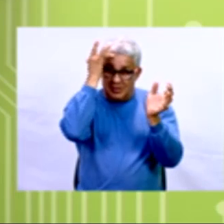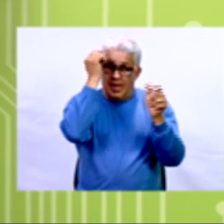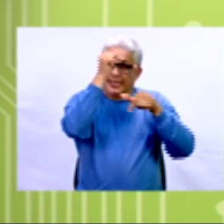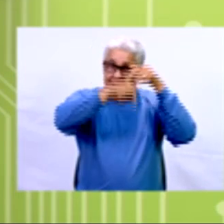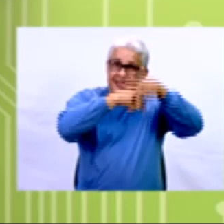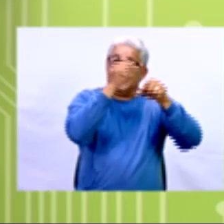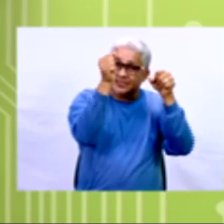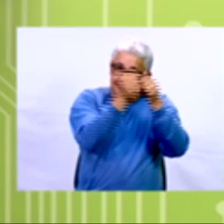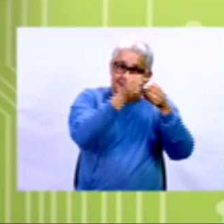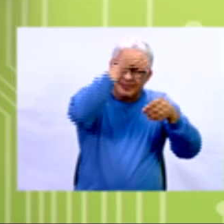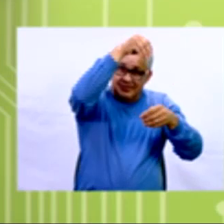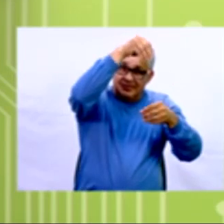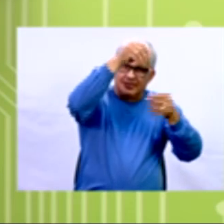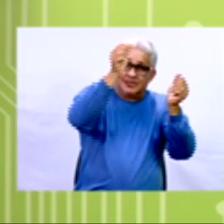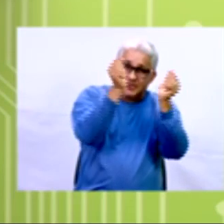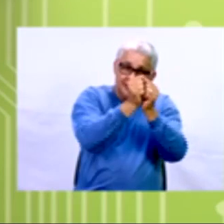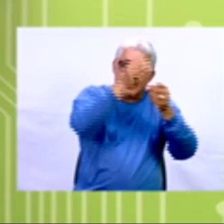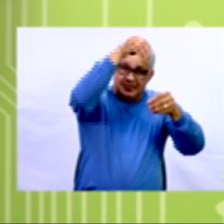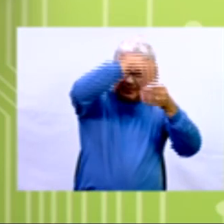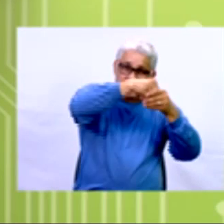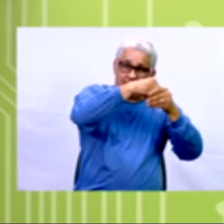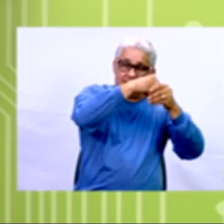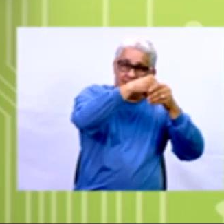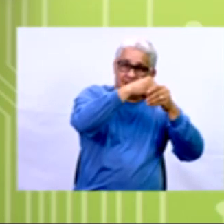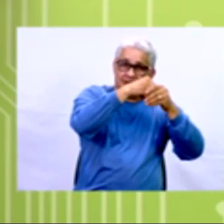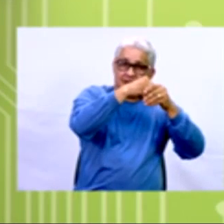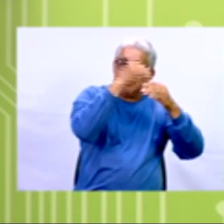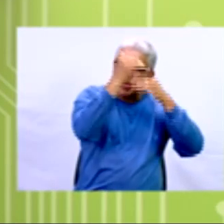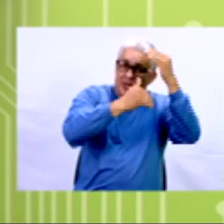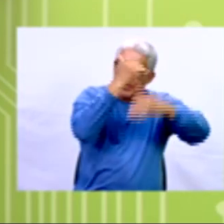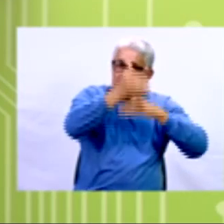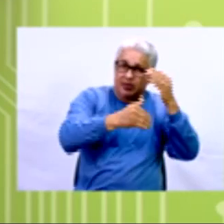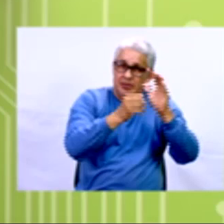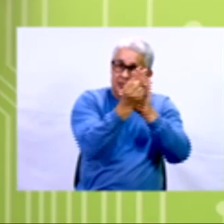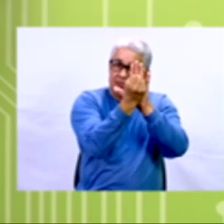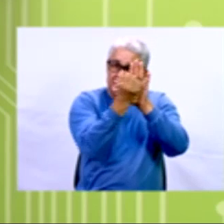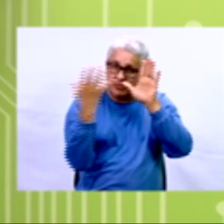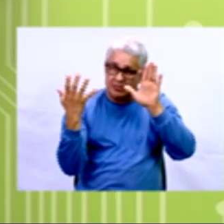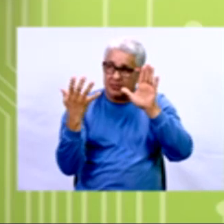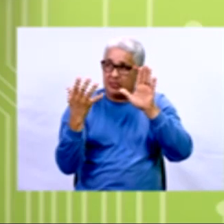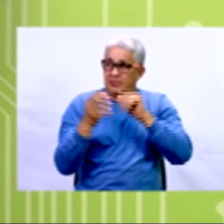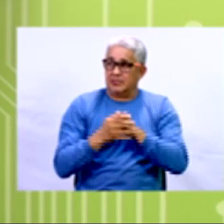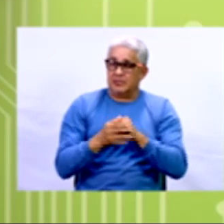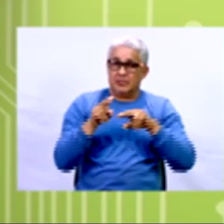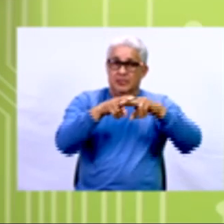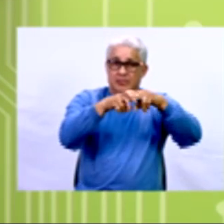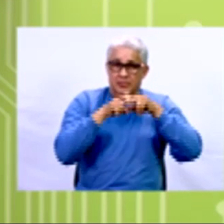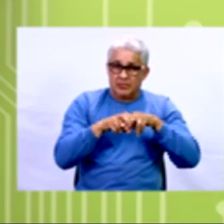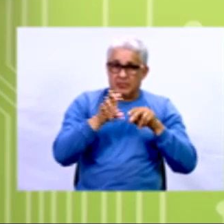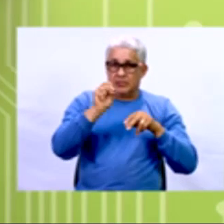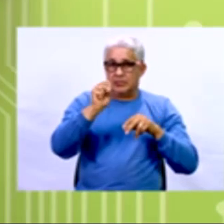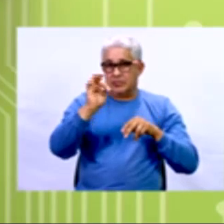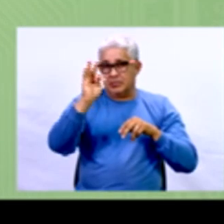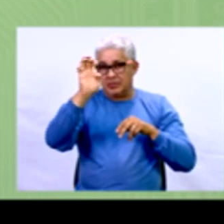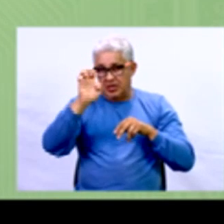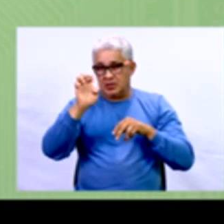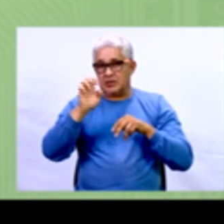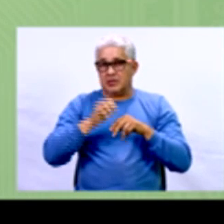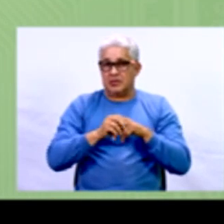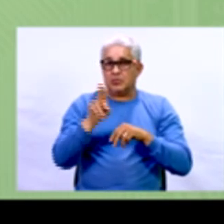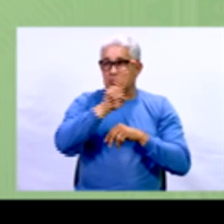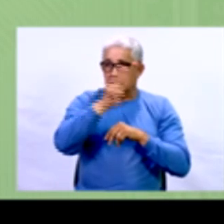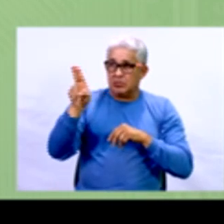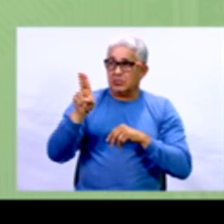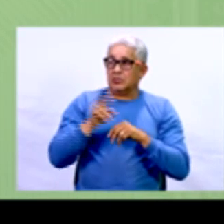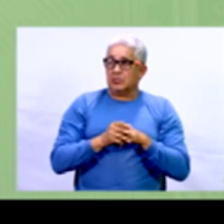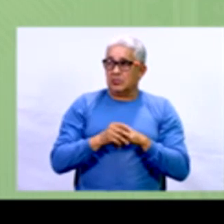trabalham no desenvolvimento desse aplicativo. Por isso que o site chama gimp.org.